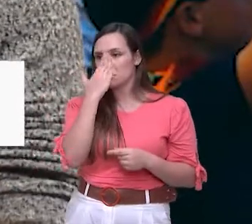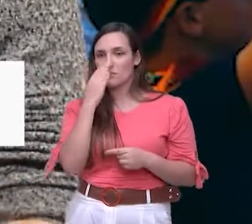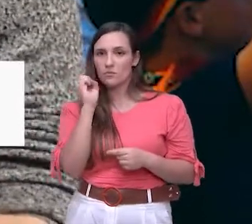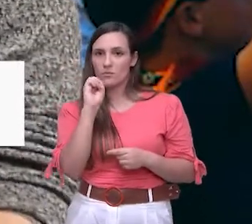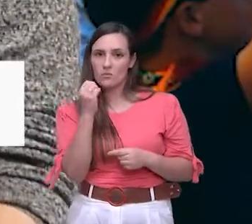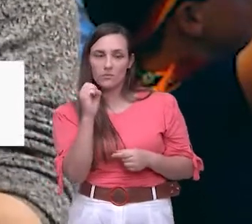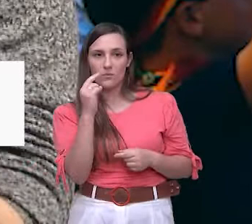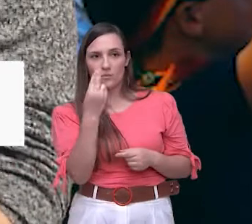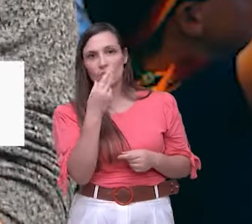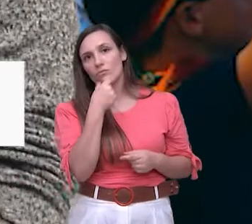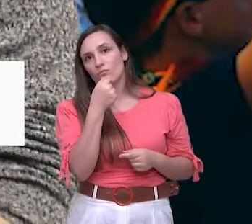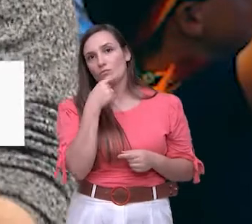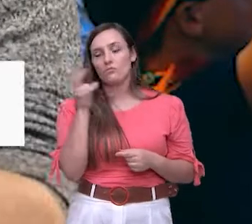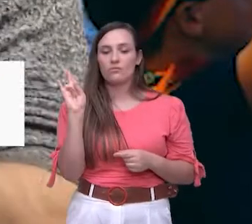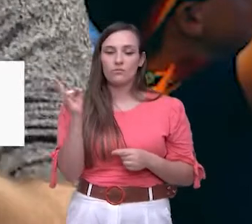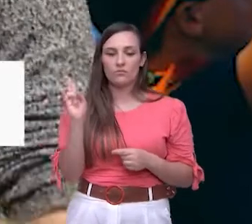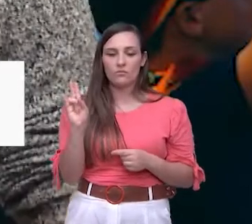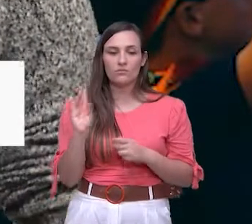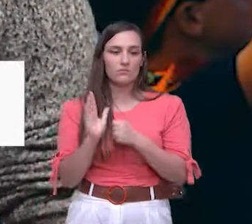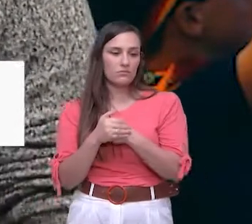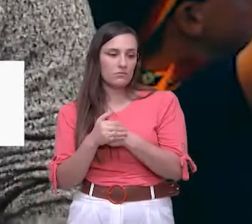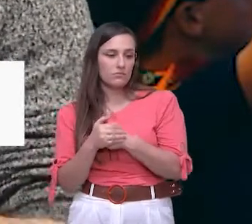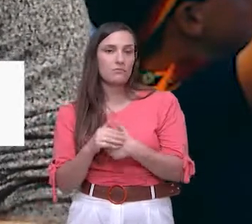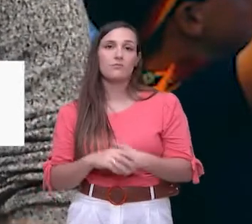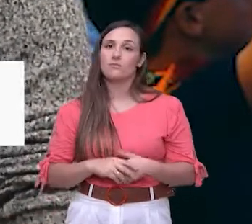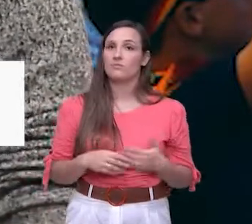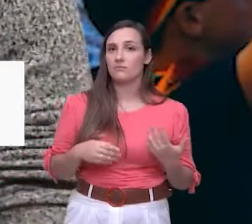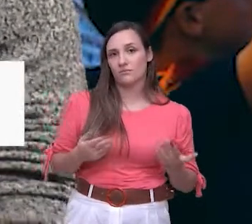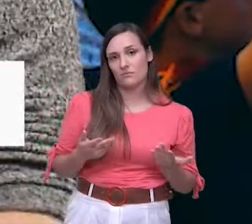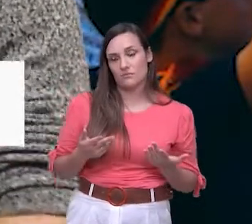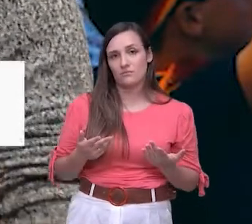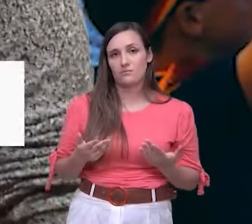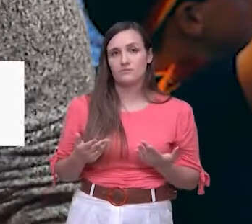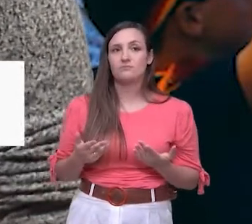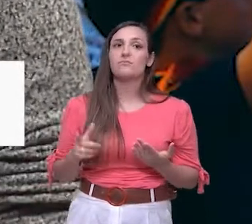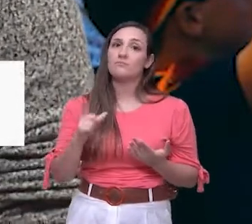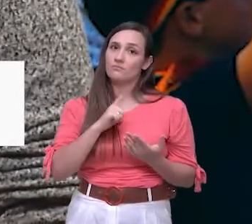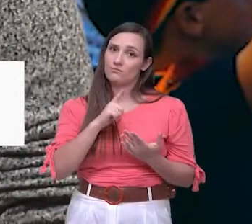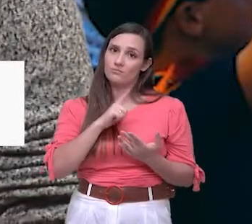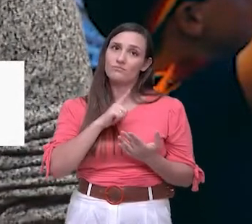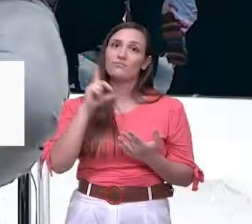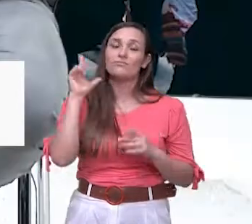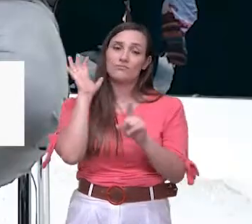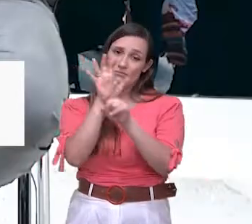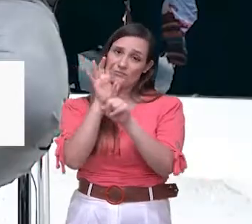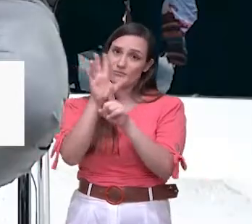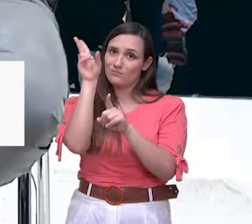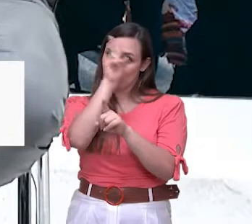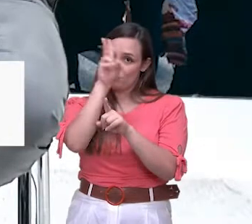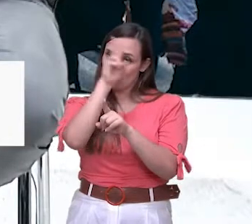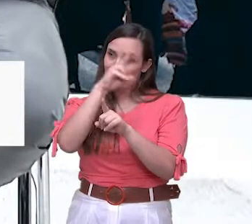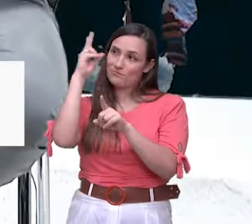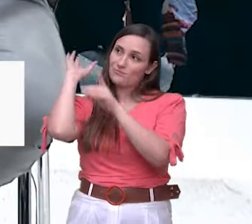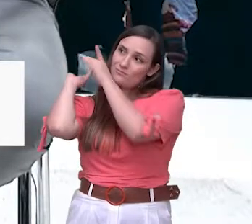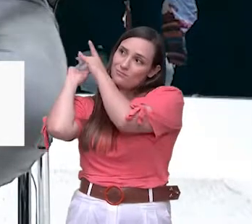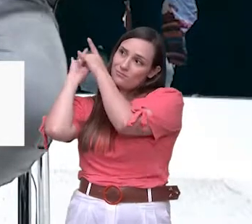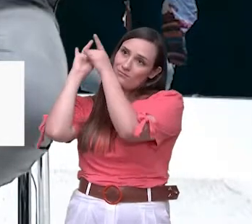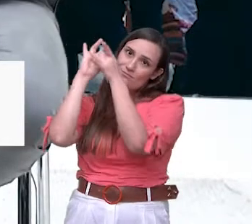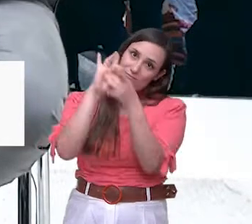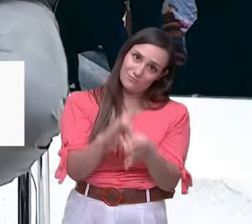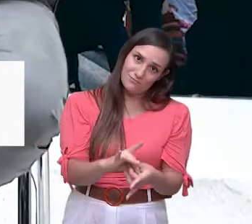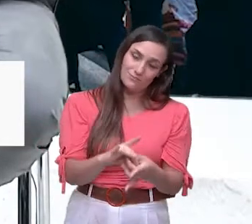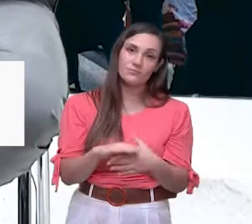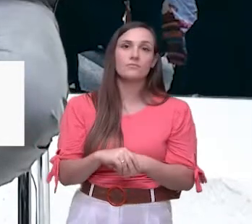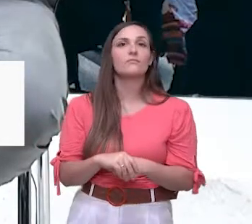gays devem se esconder seus casais não são famílias então tem existe toda essa conjuntura o que eu penso a